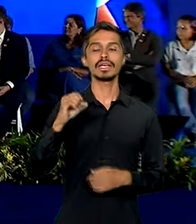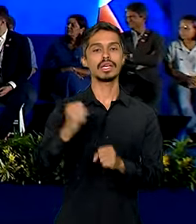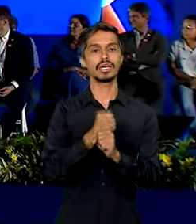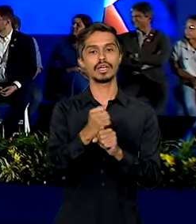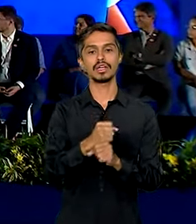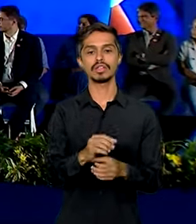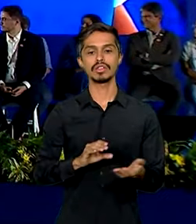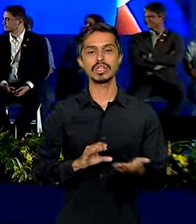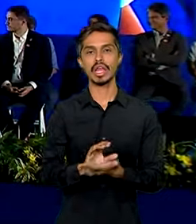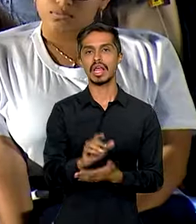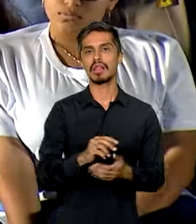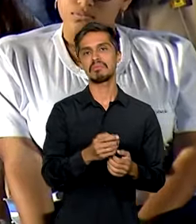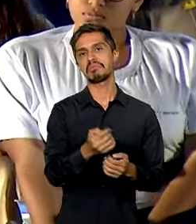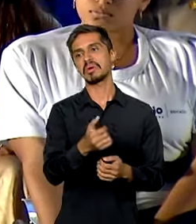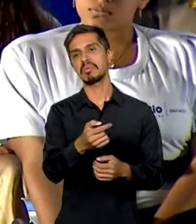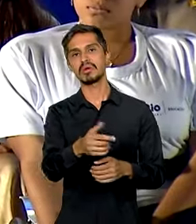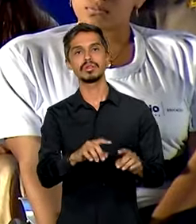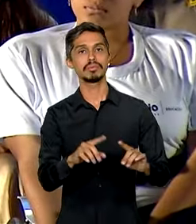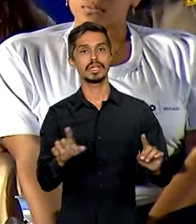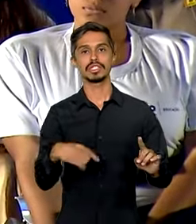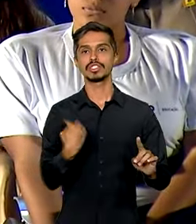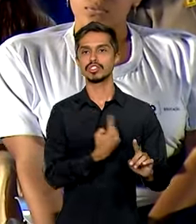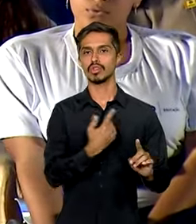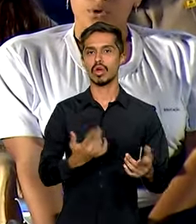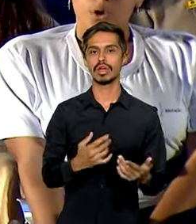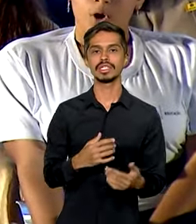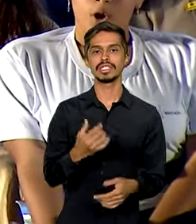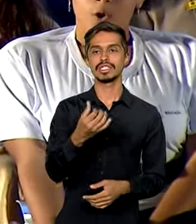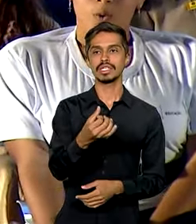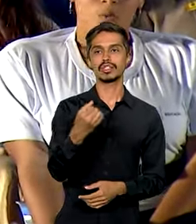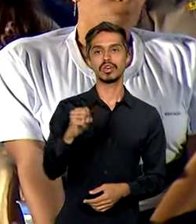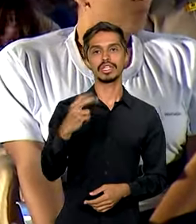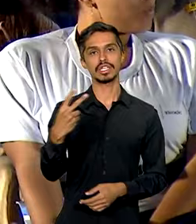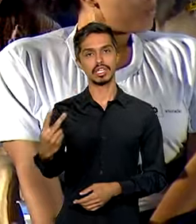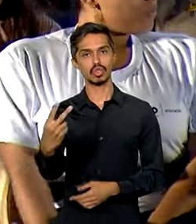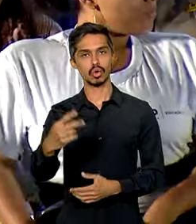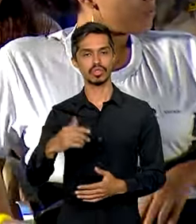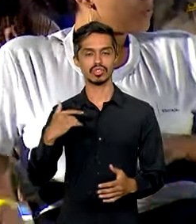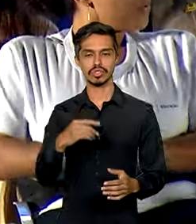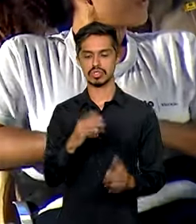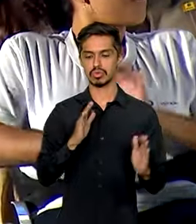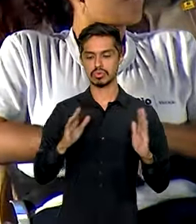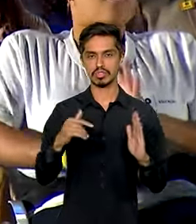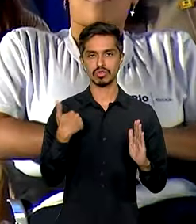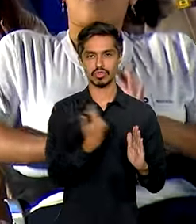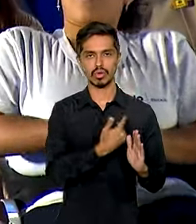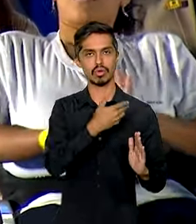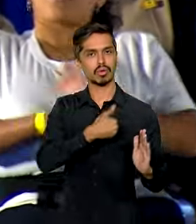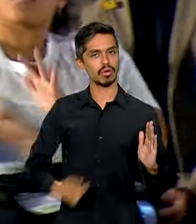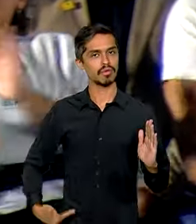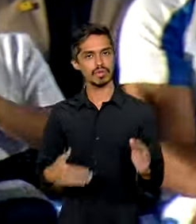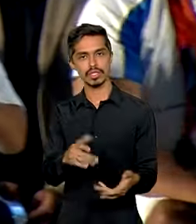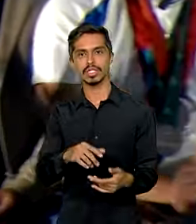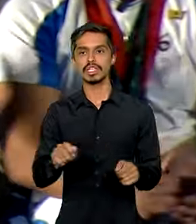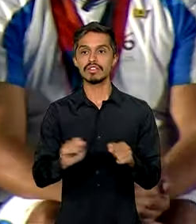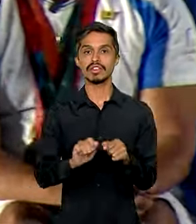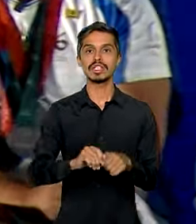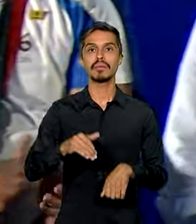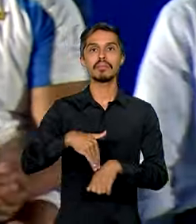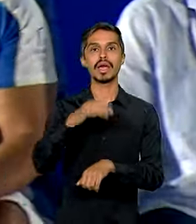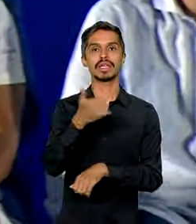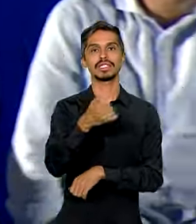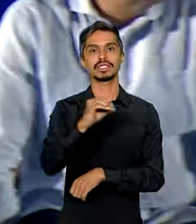em 16 anos, fizemos 682. E vou fazer mais 100 agora, para que a gente possa